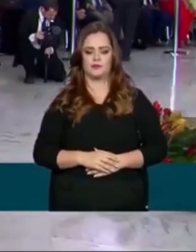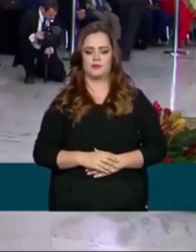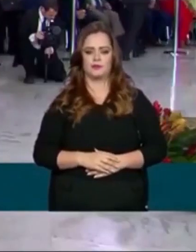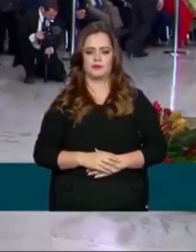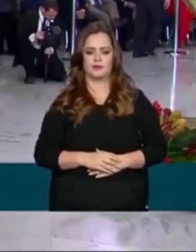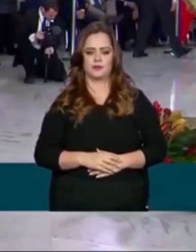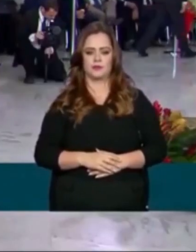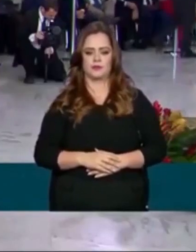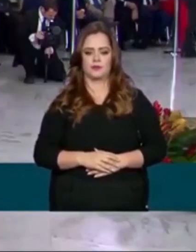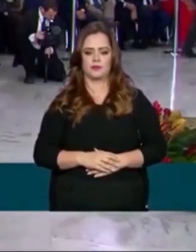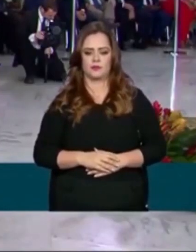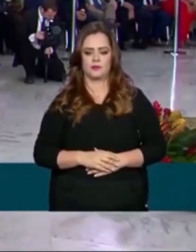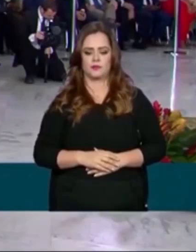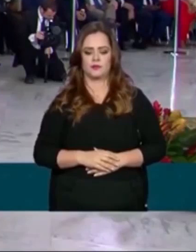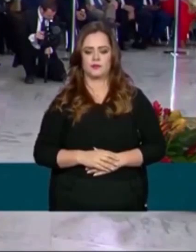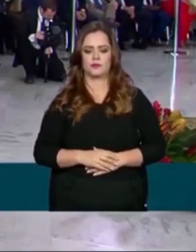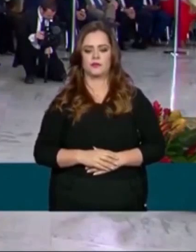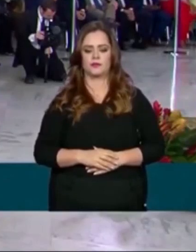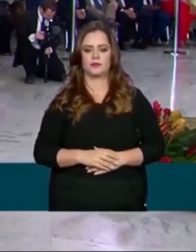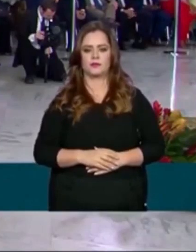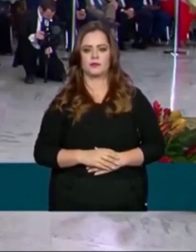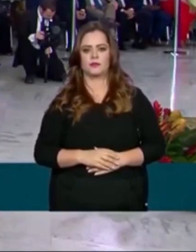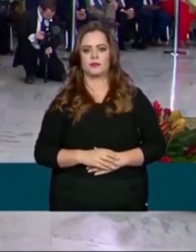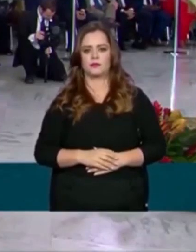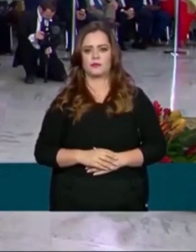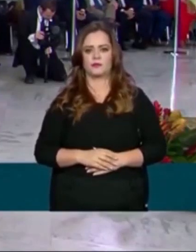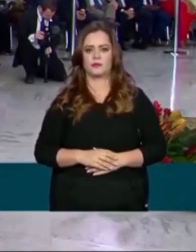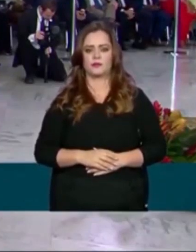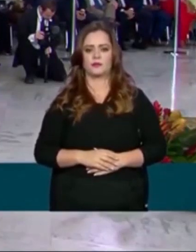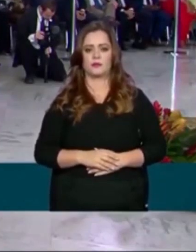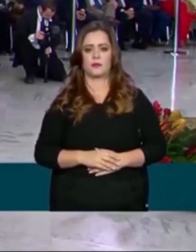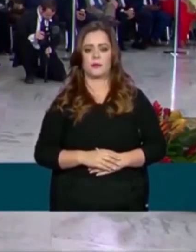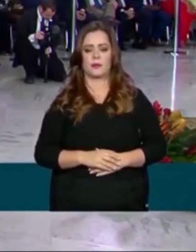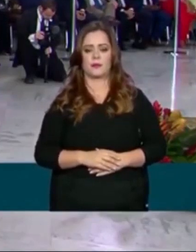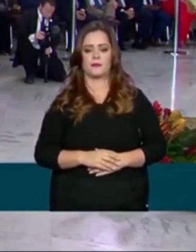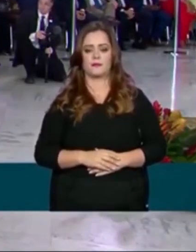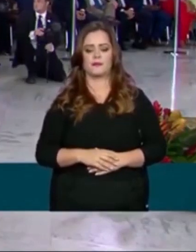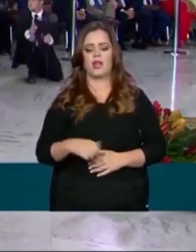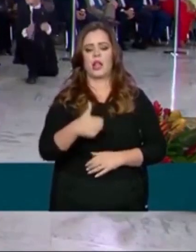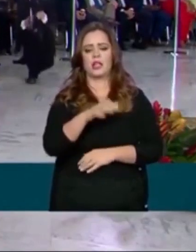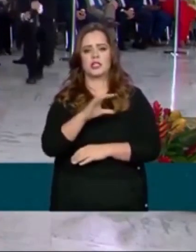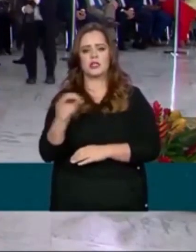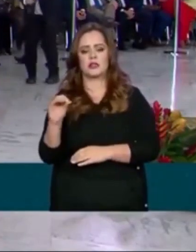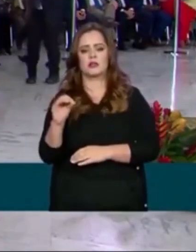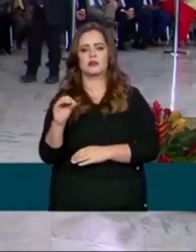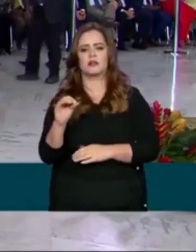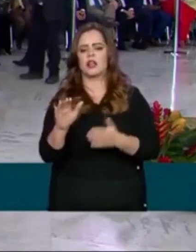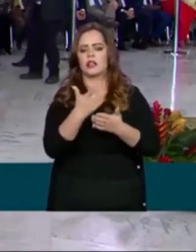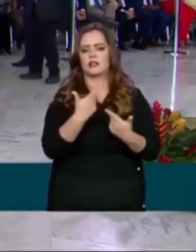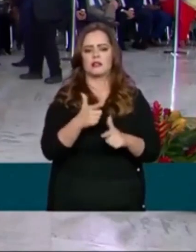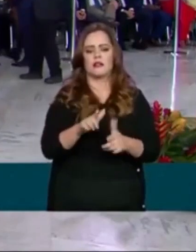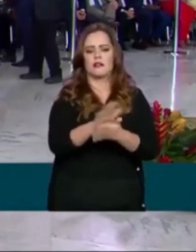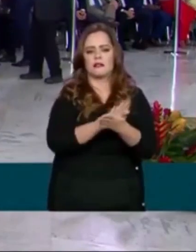dos textos cria o Conselho de Participação Social, demanda incluída no relatório final do Gabinete de